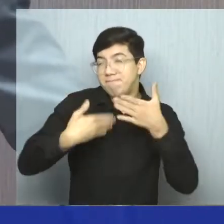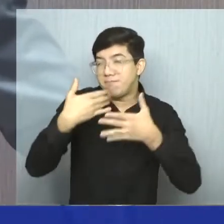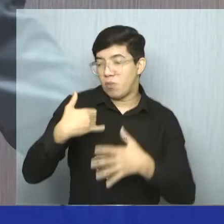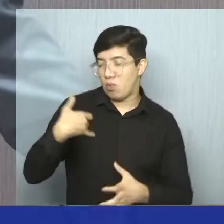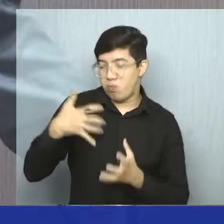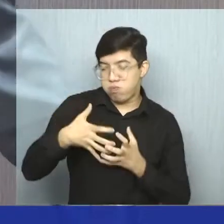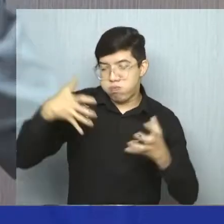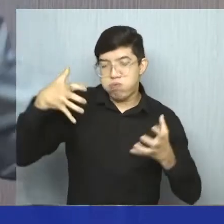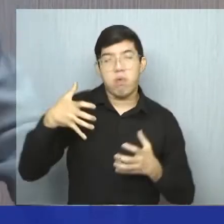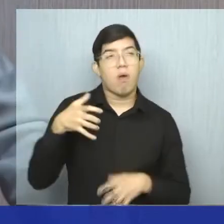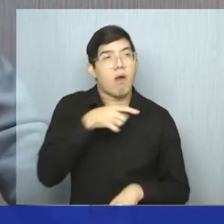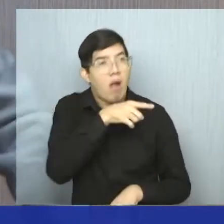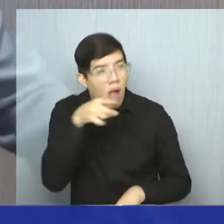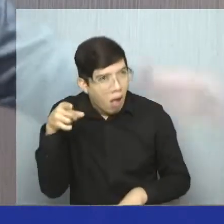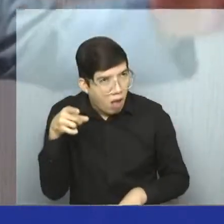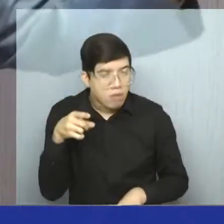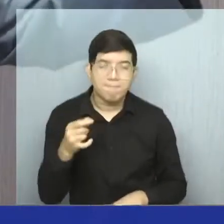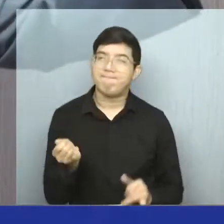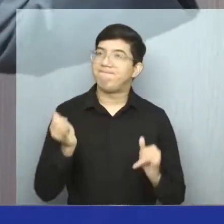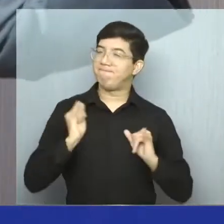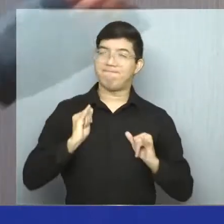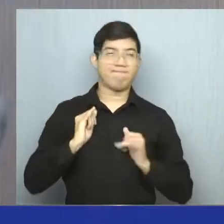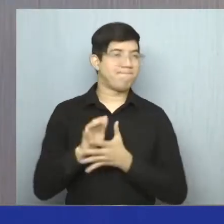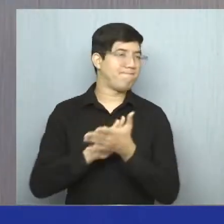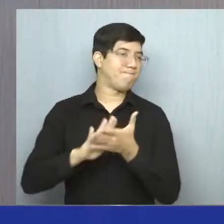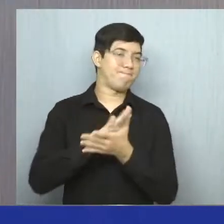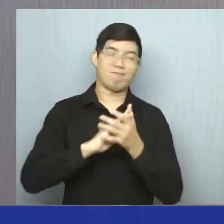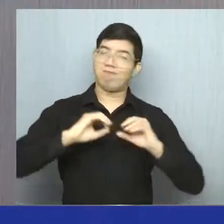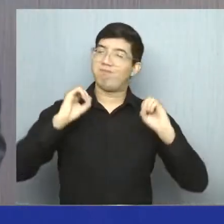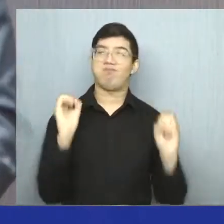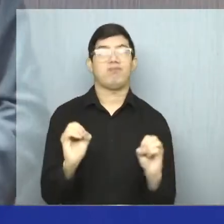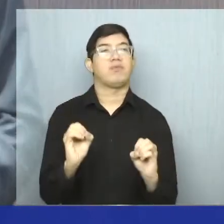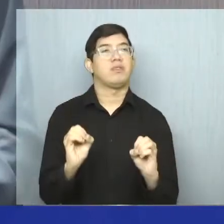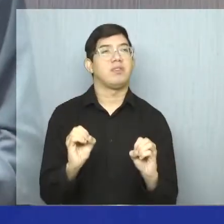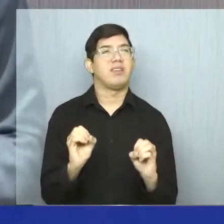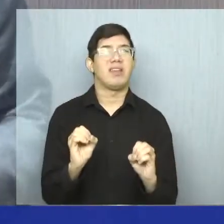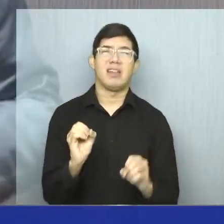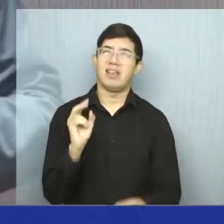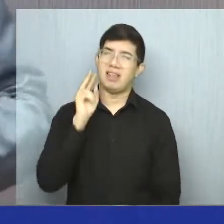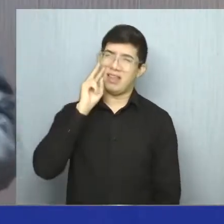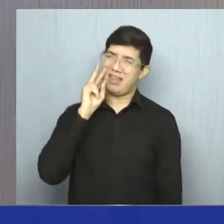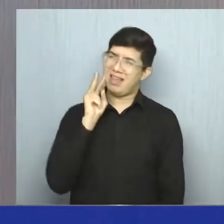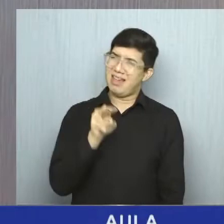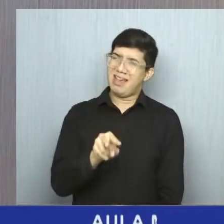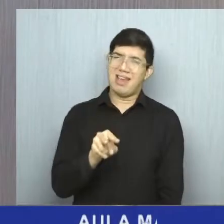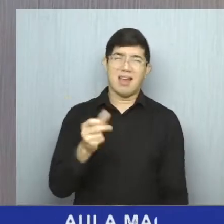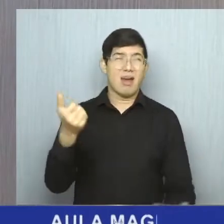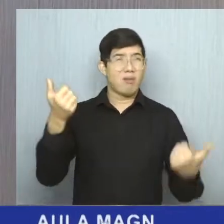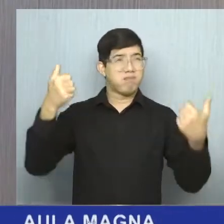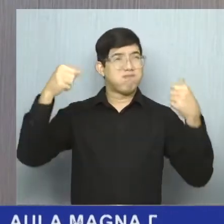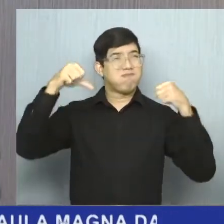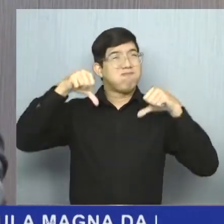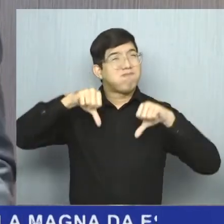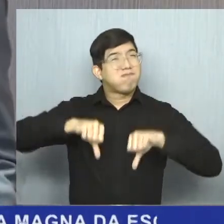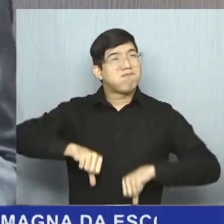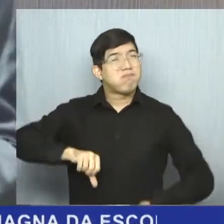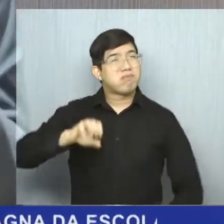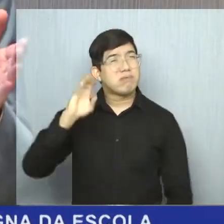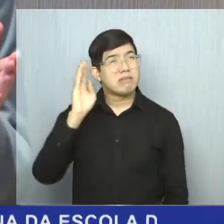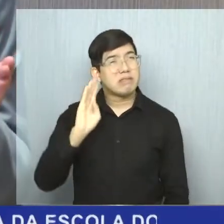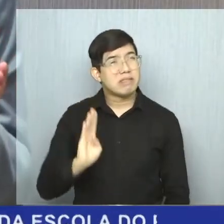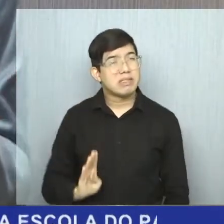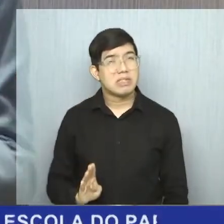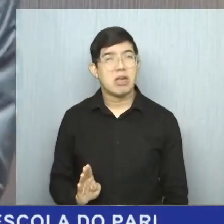nenhuma aposentadoria. Isto é uma tragédia, isso não é uma coisa que a gente possa discutir acusando o nosso desafeto